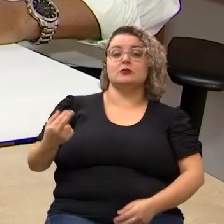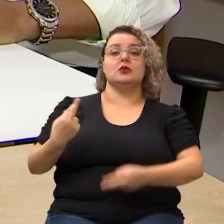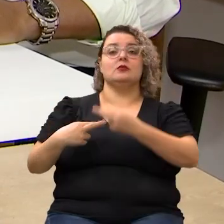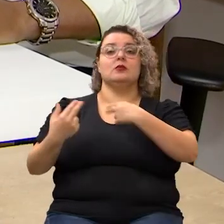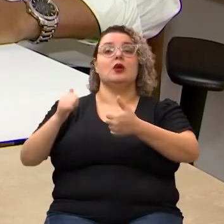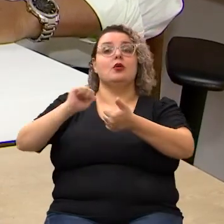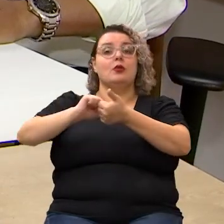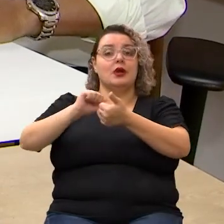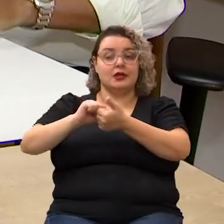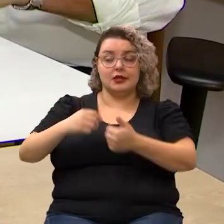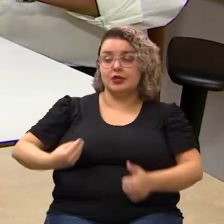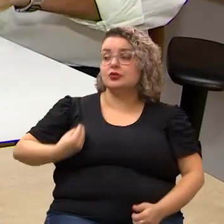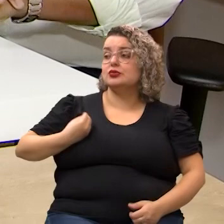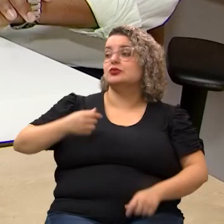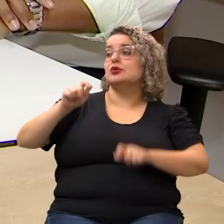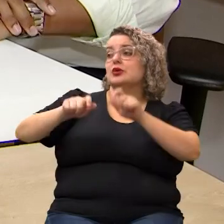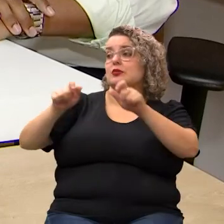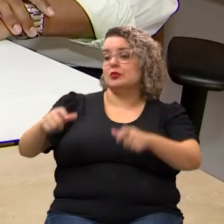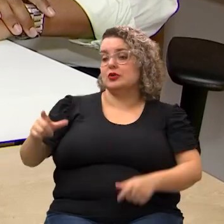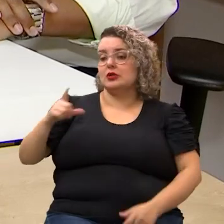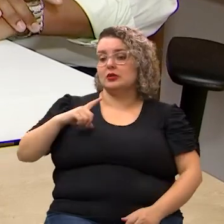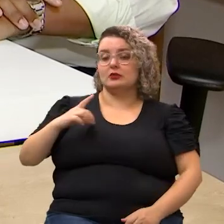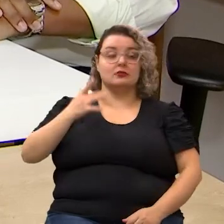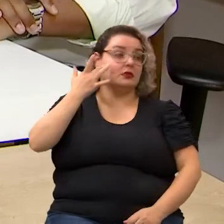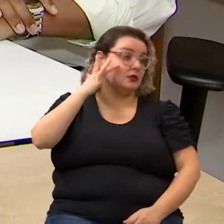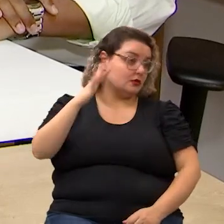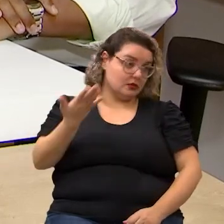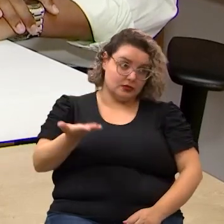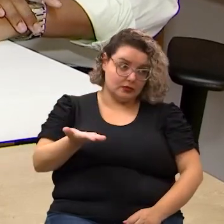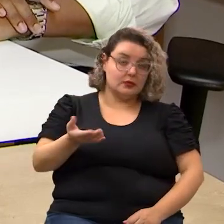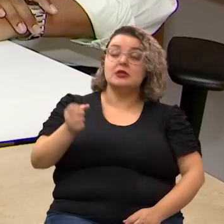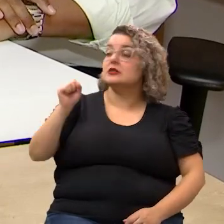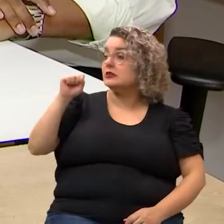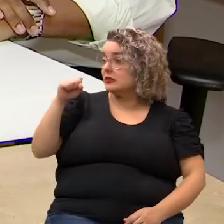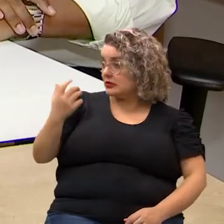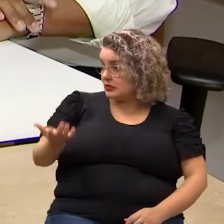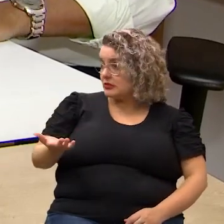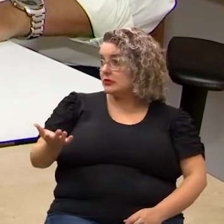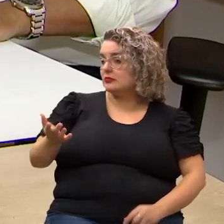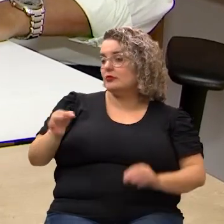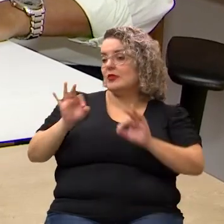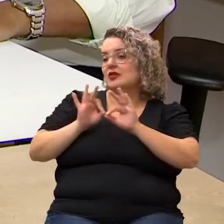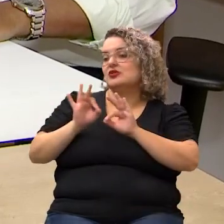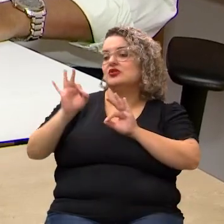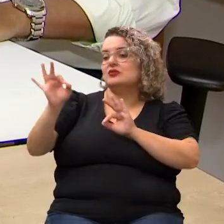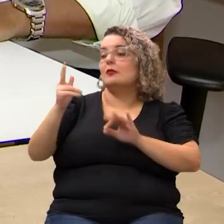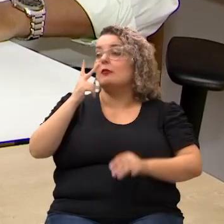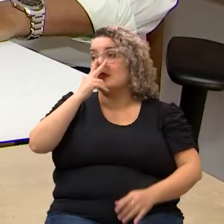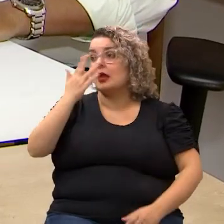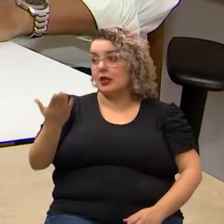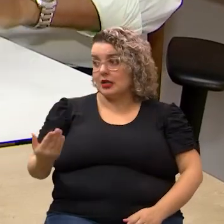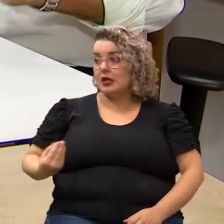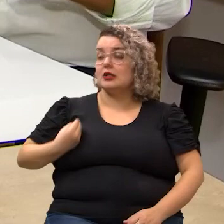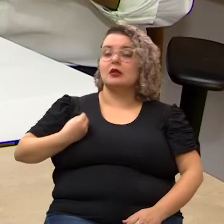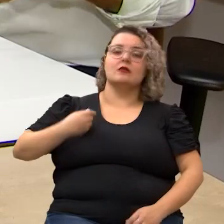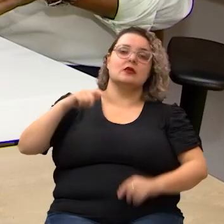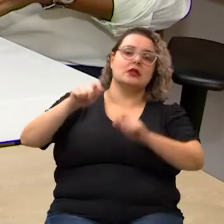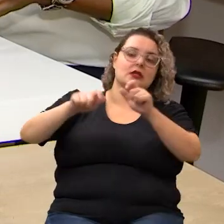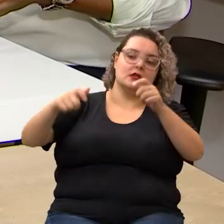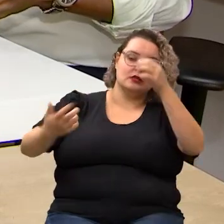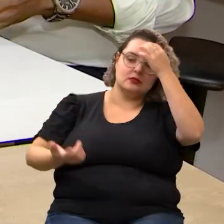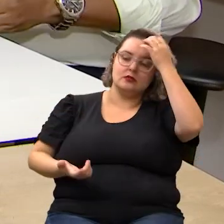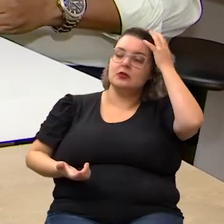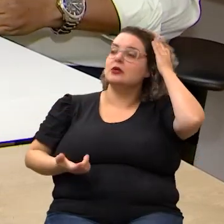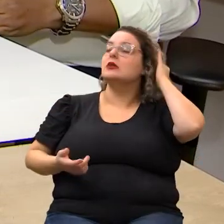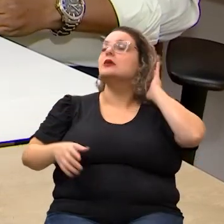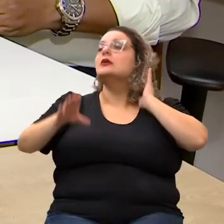vinculado com a qualidade de vida que as pessoas terão. E a gente nem imagina isso. Exatamente. Por mais distante que às vezes pareça da vida das